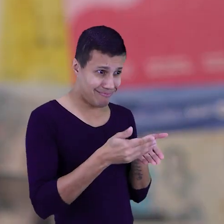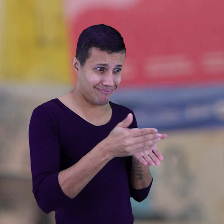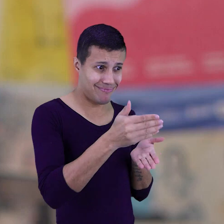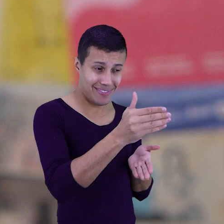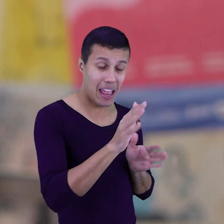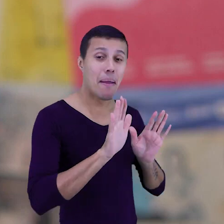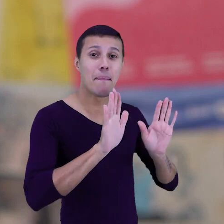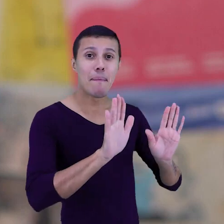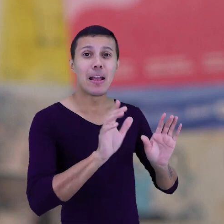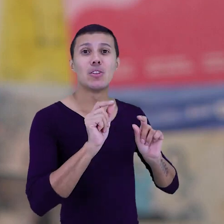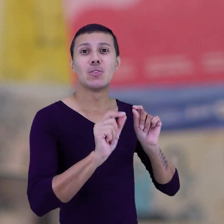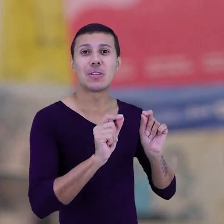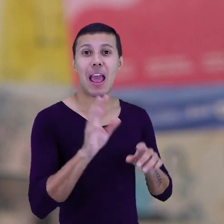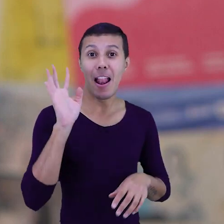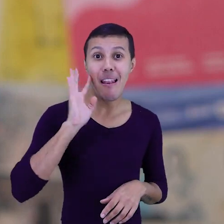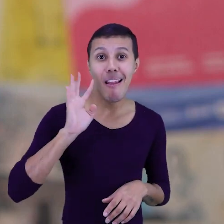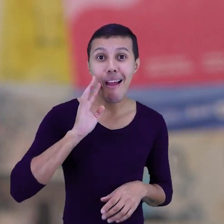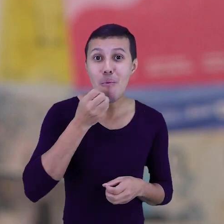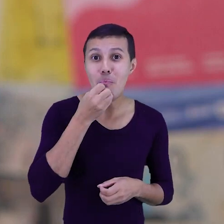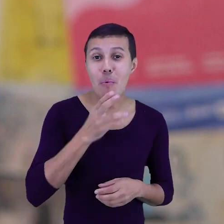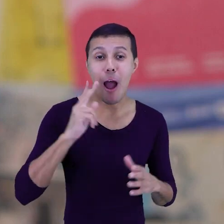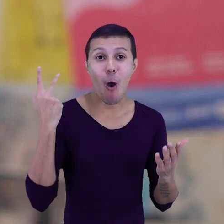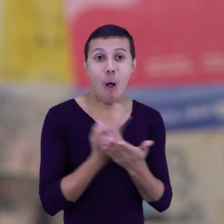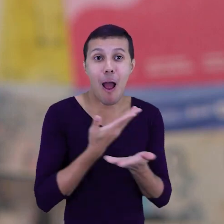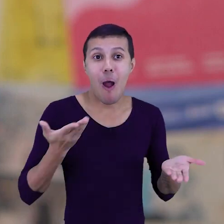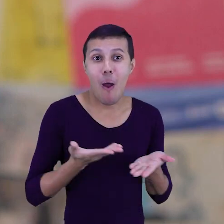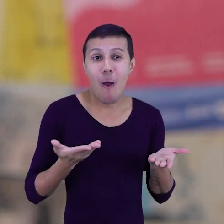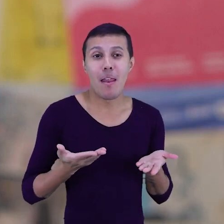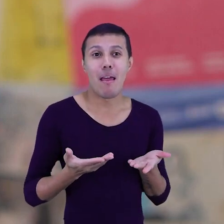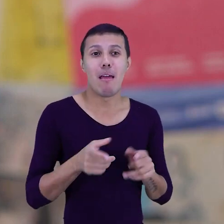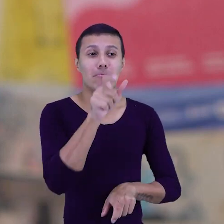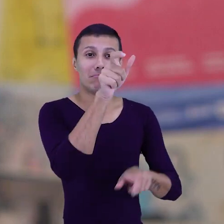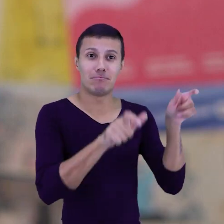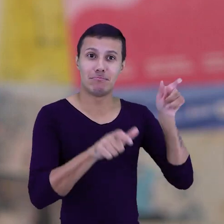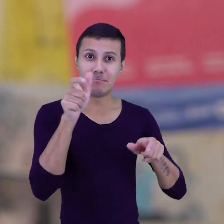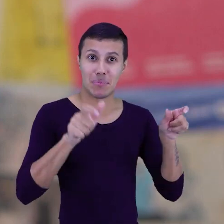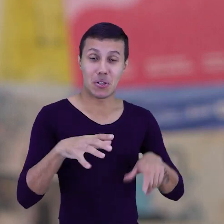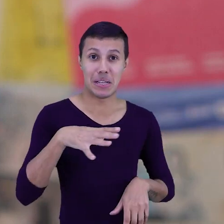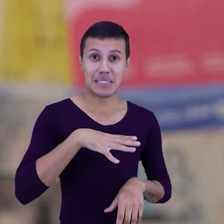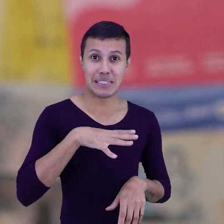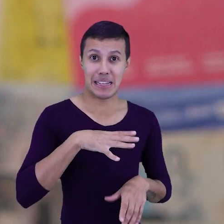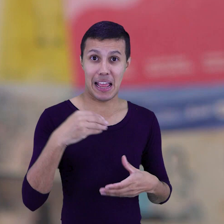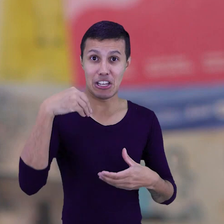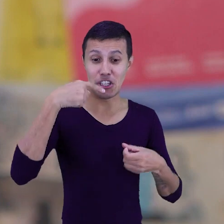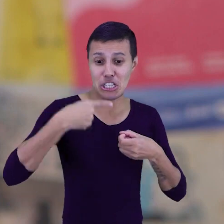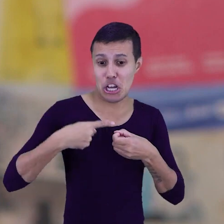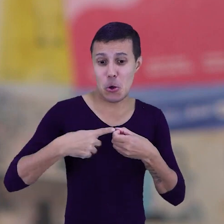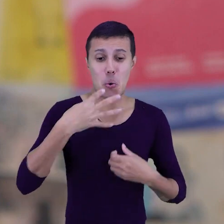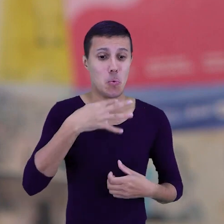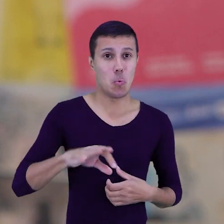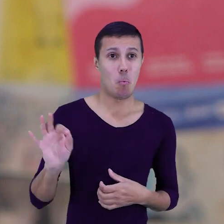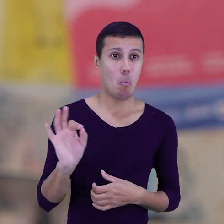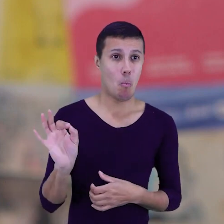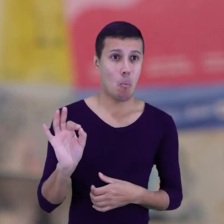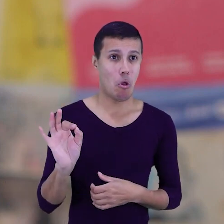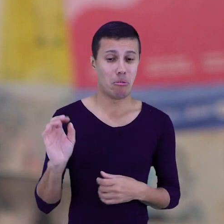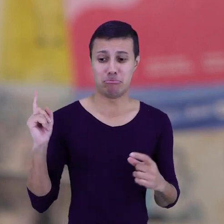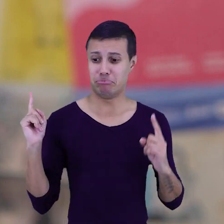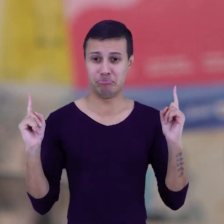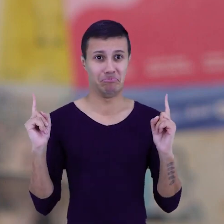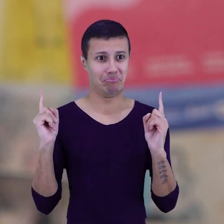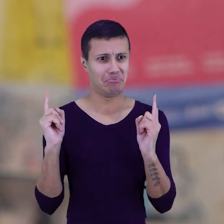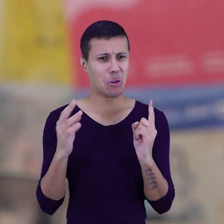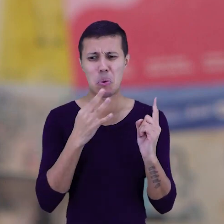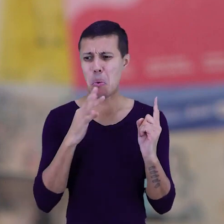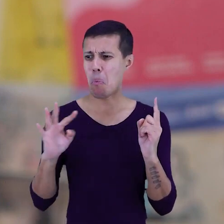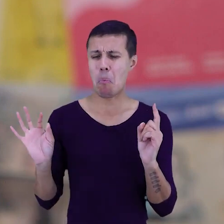Paty, porque a gente traz pessoas, e isso é muito legal, porque isso está acontecendo, pessoas de uma mesma cidade do interior que não se conheciam,